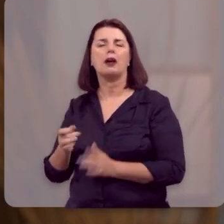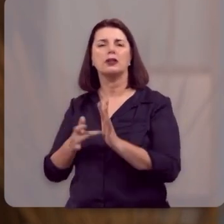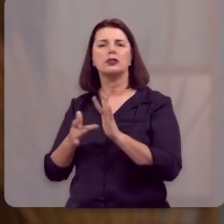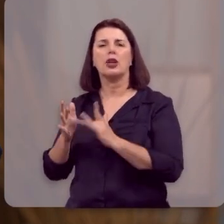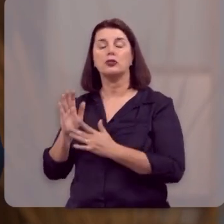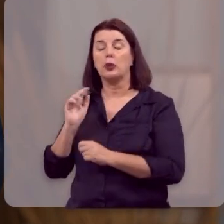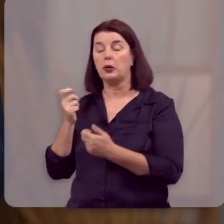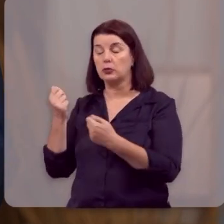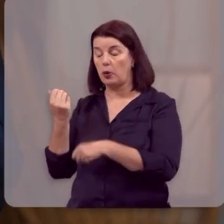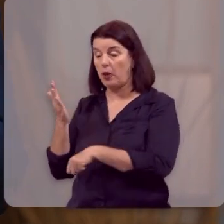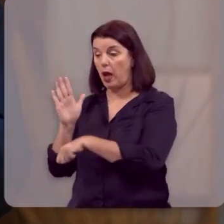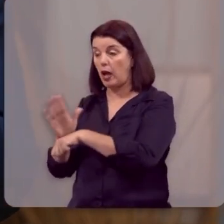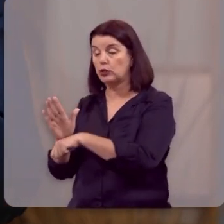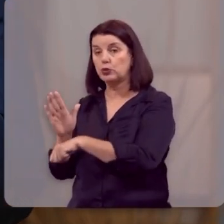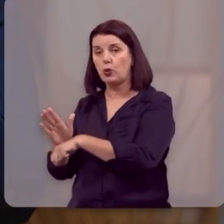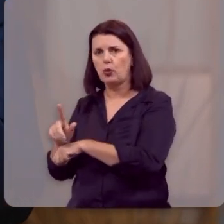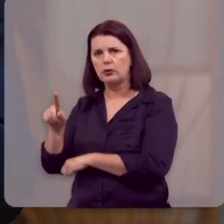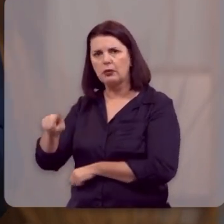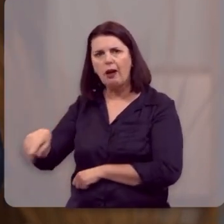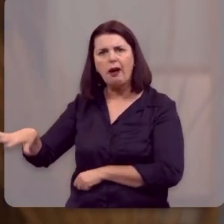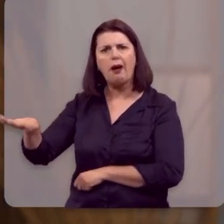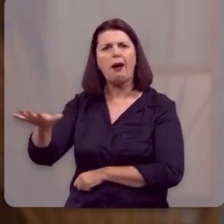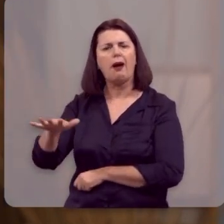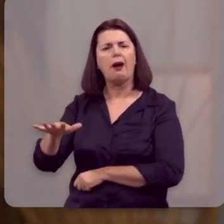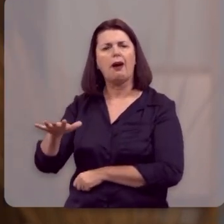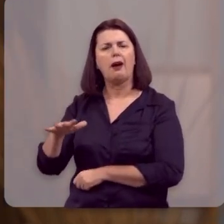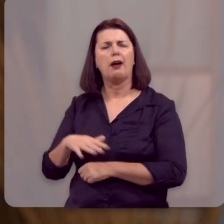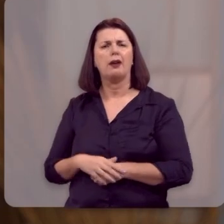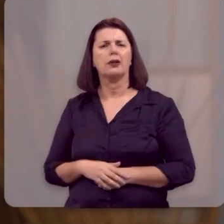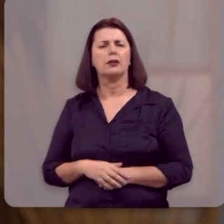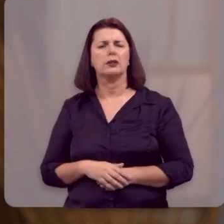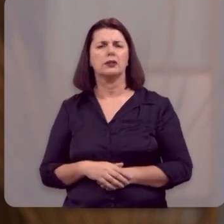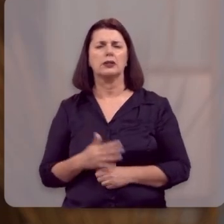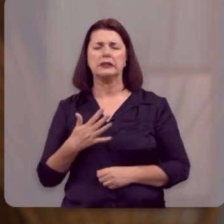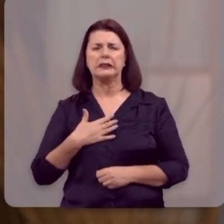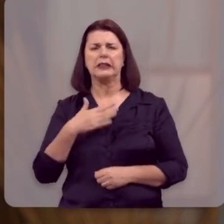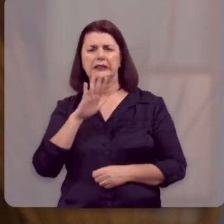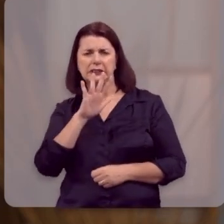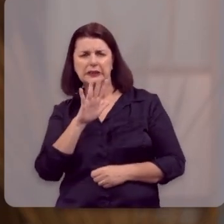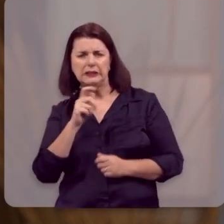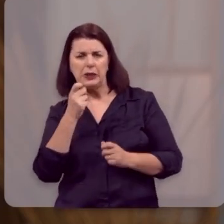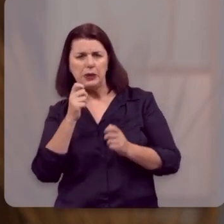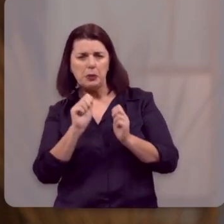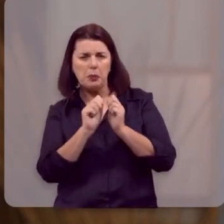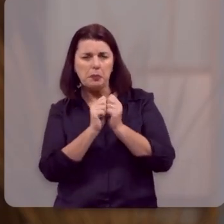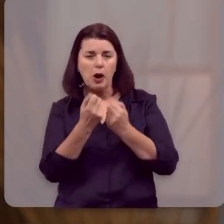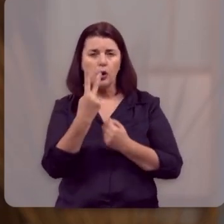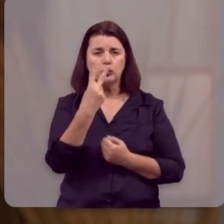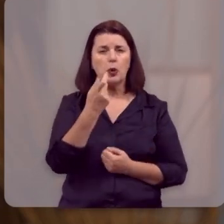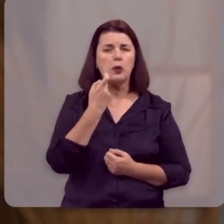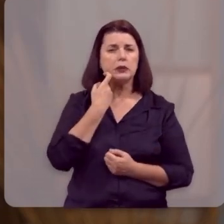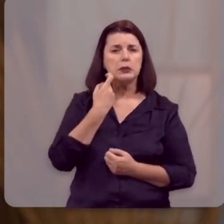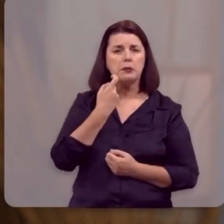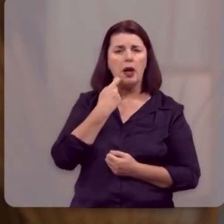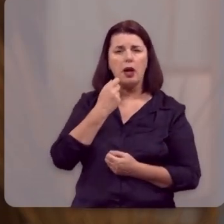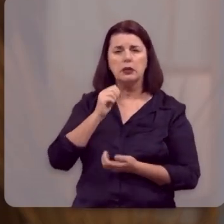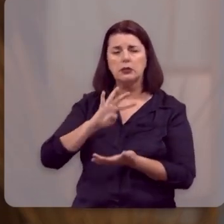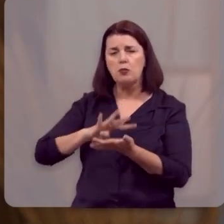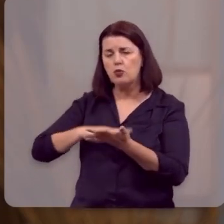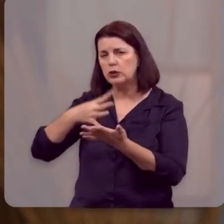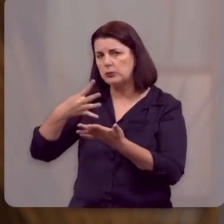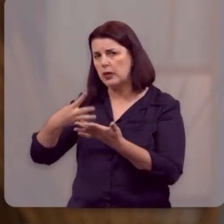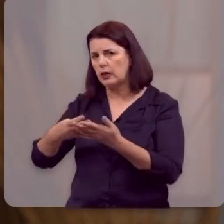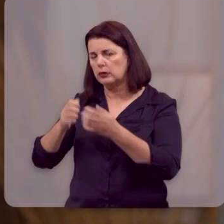passou a alimentar aquelas multidões com a receita de 5 pães e 2 peixinhos, com um grande milagre